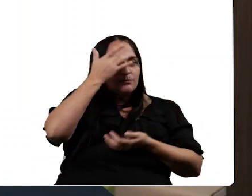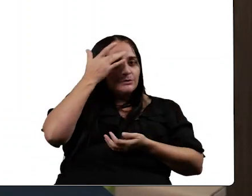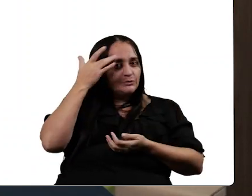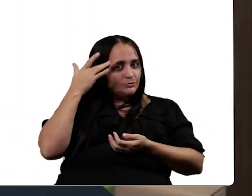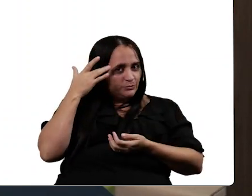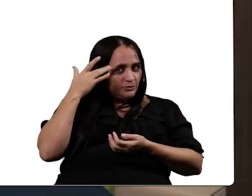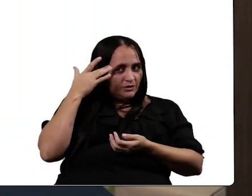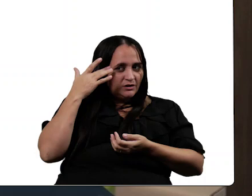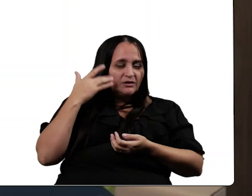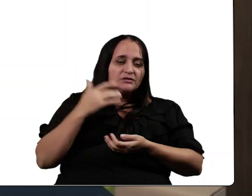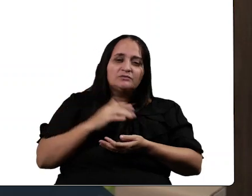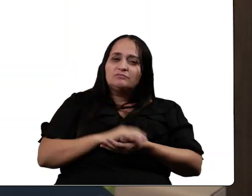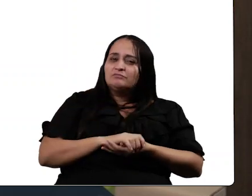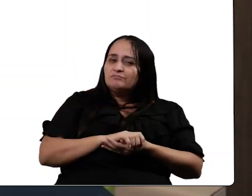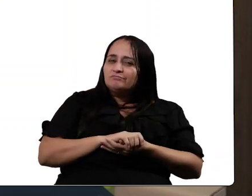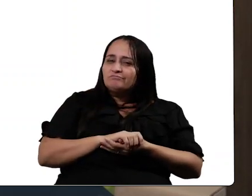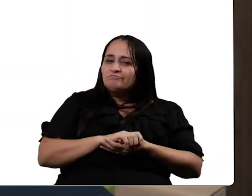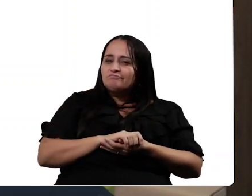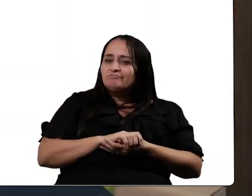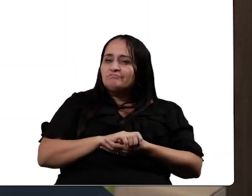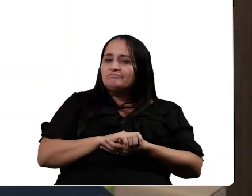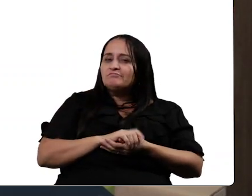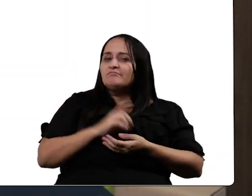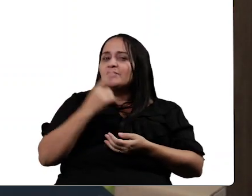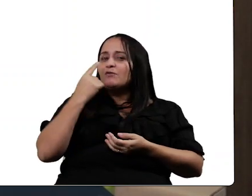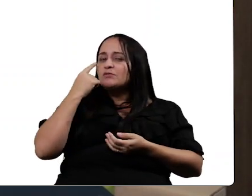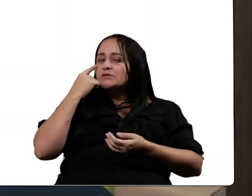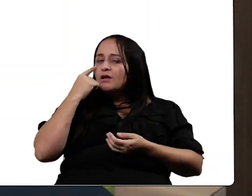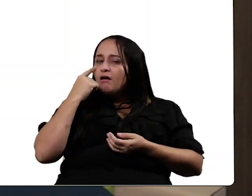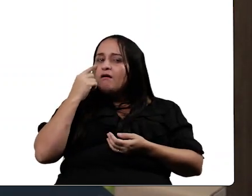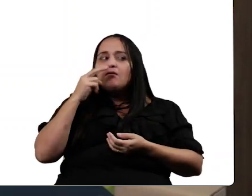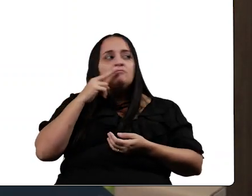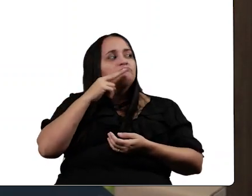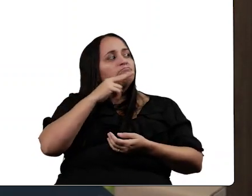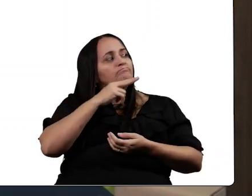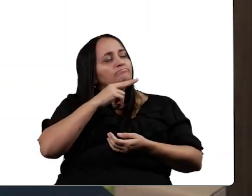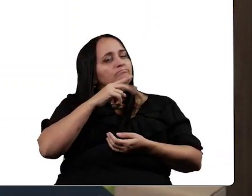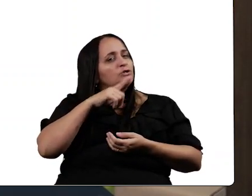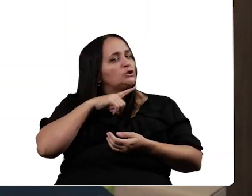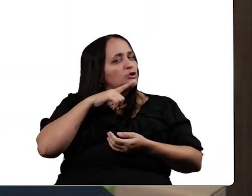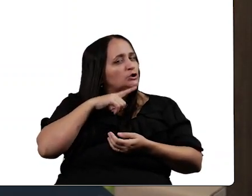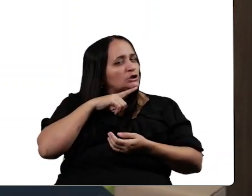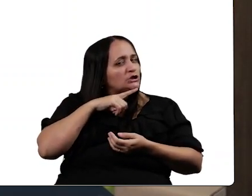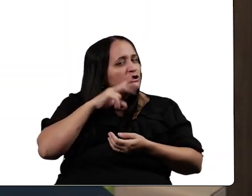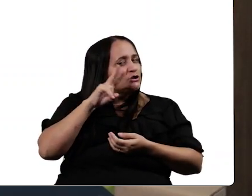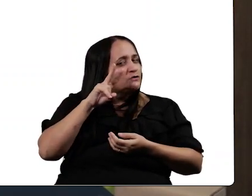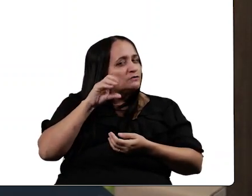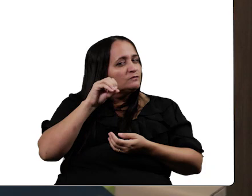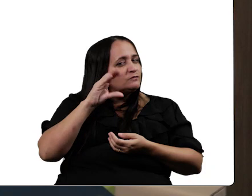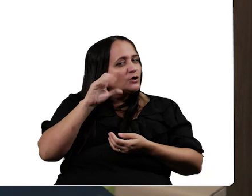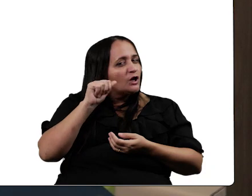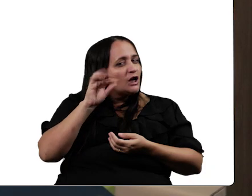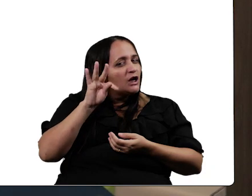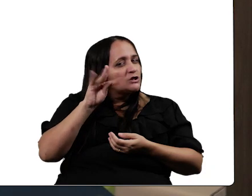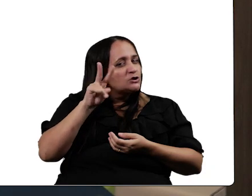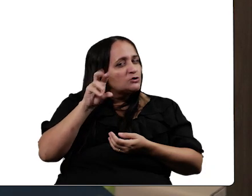E aí? Essa publicidade tinha vocativo?